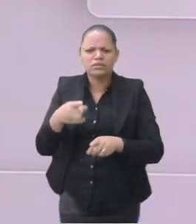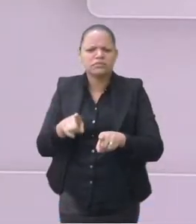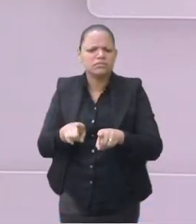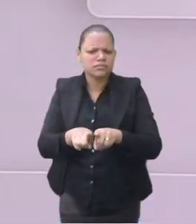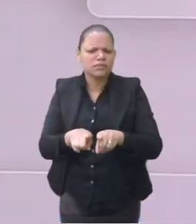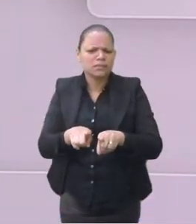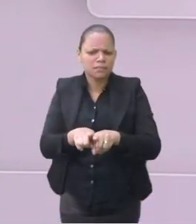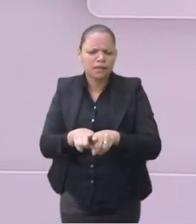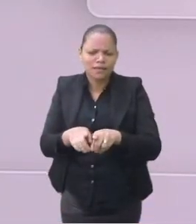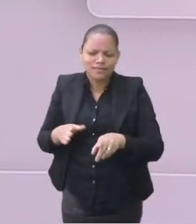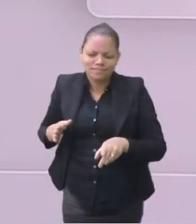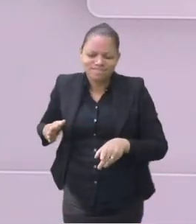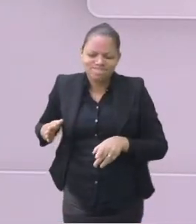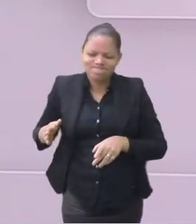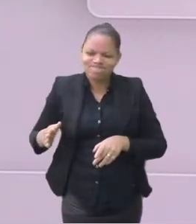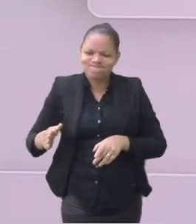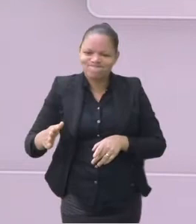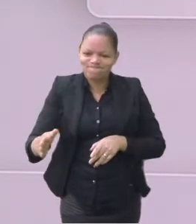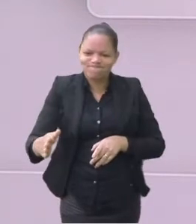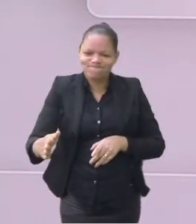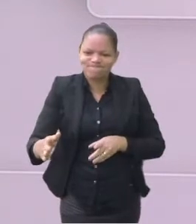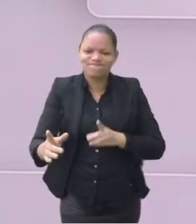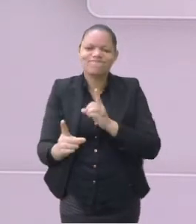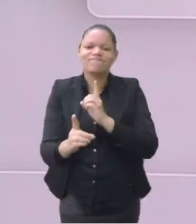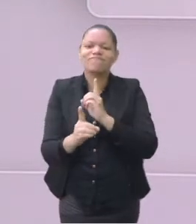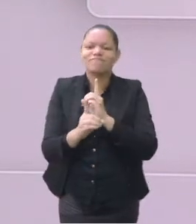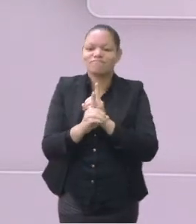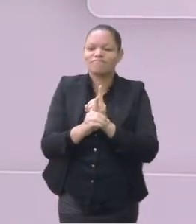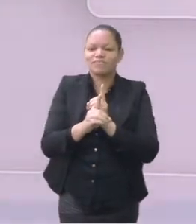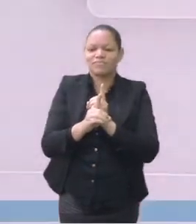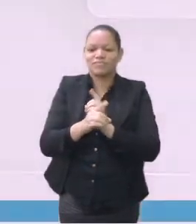se cruzar. Então, vamos ver qual o nome?